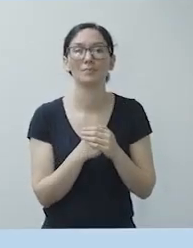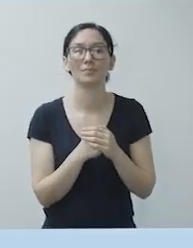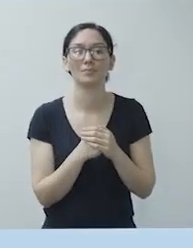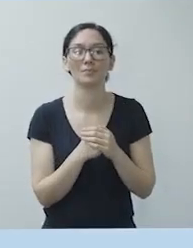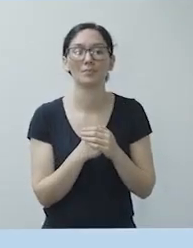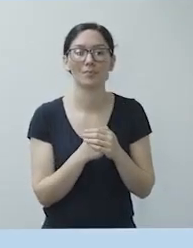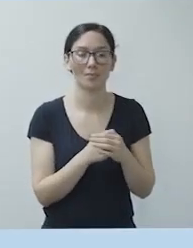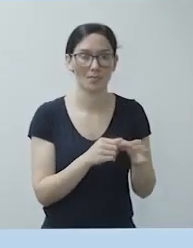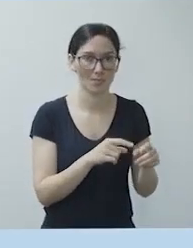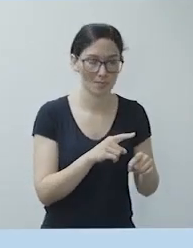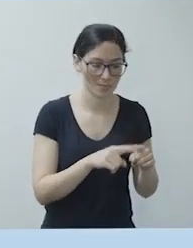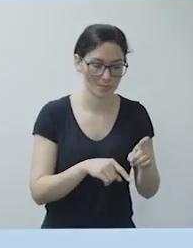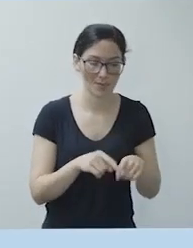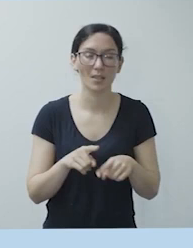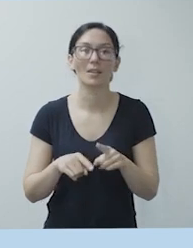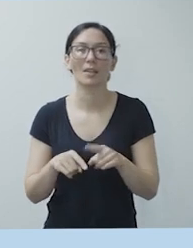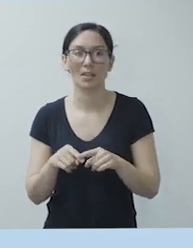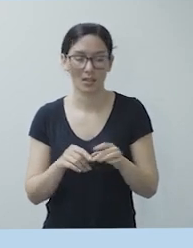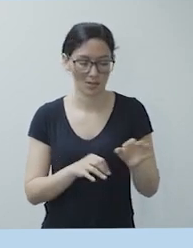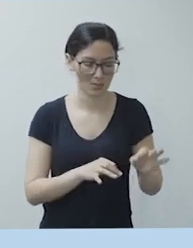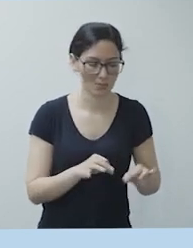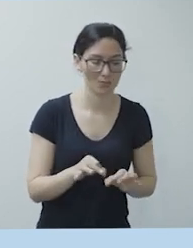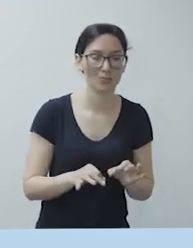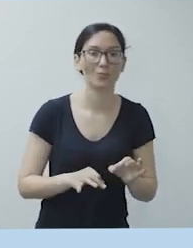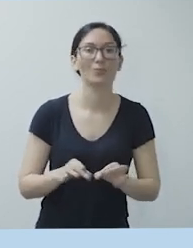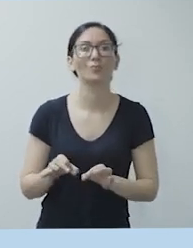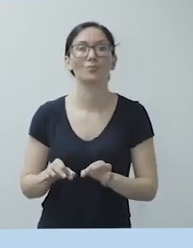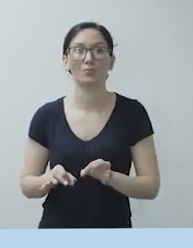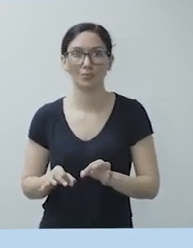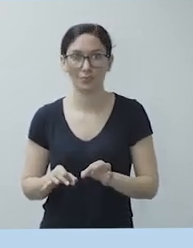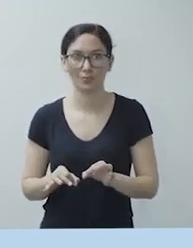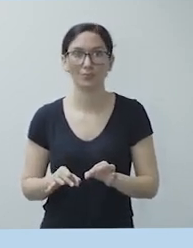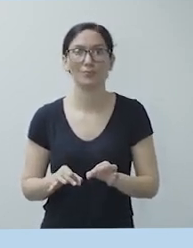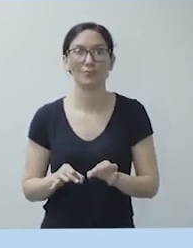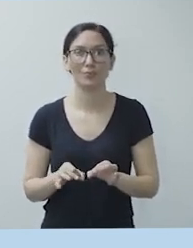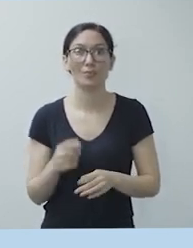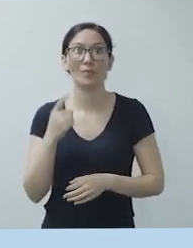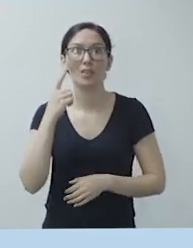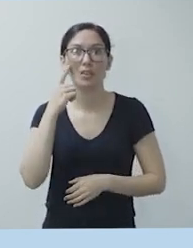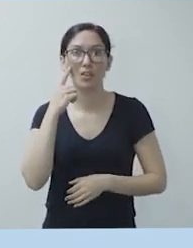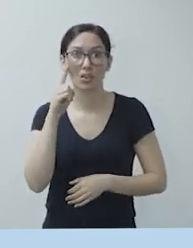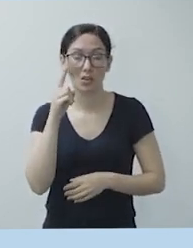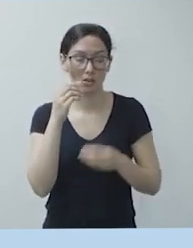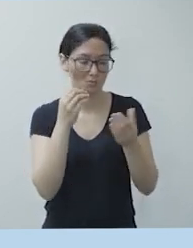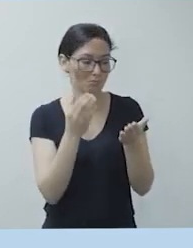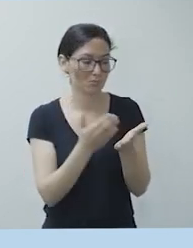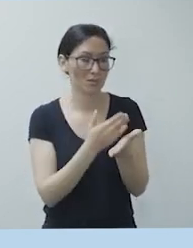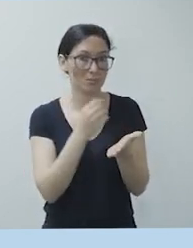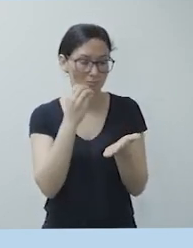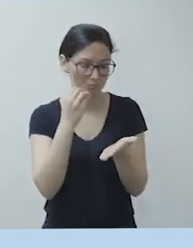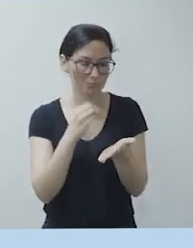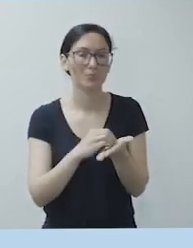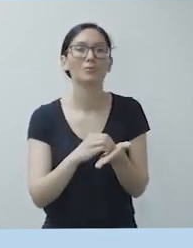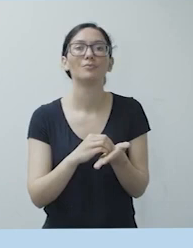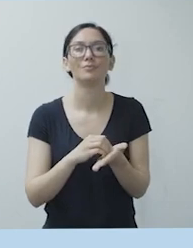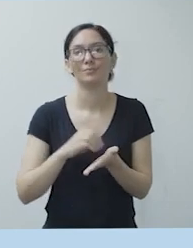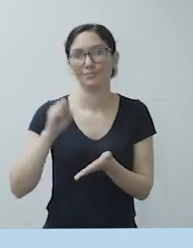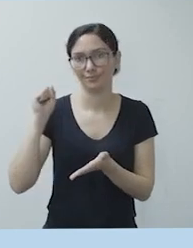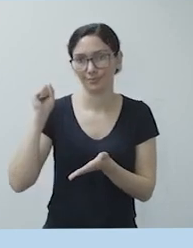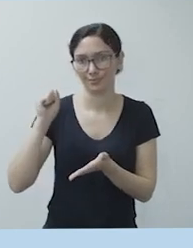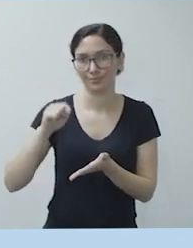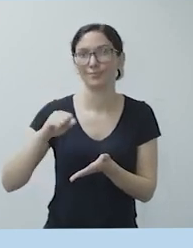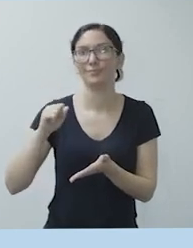Nós organizamos os materiais e a data no nosso caderno?